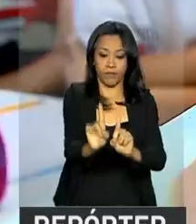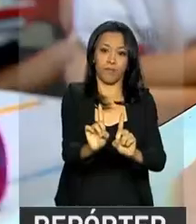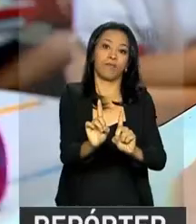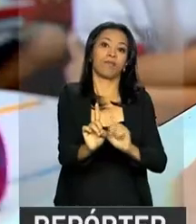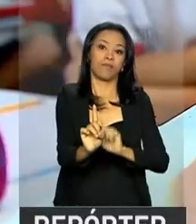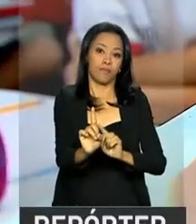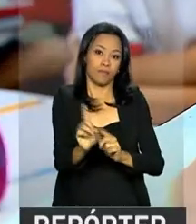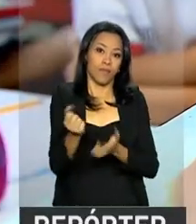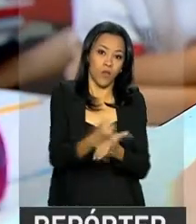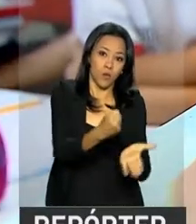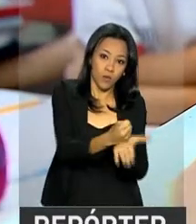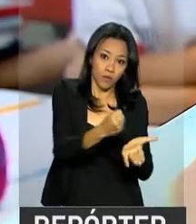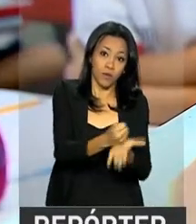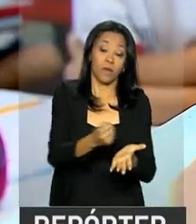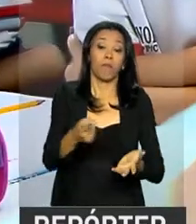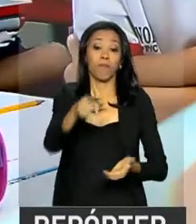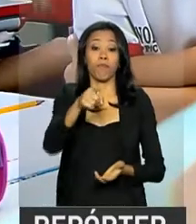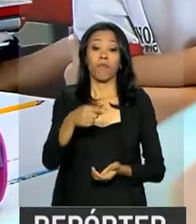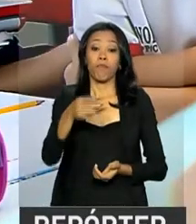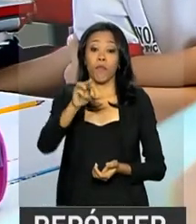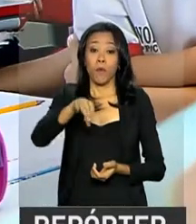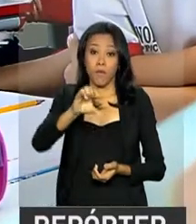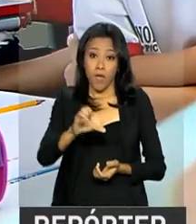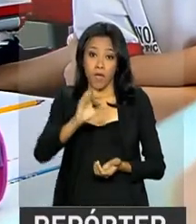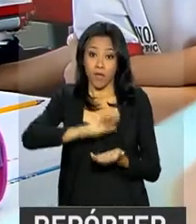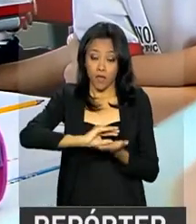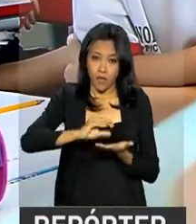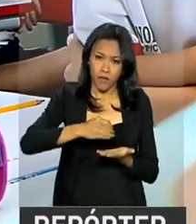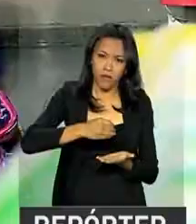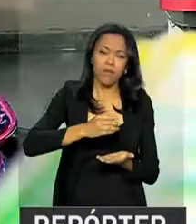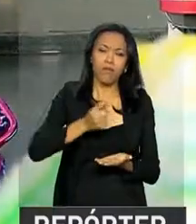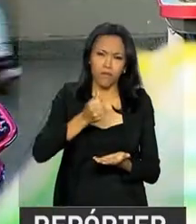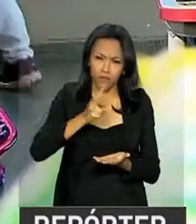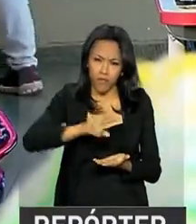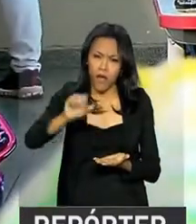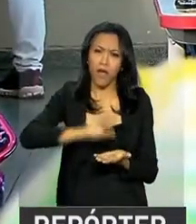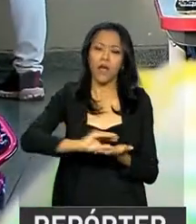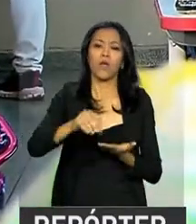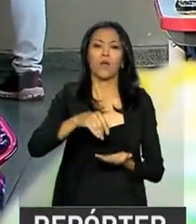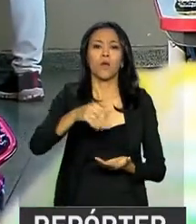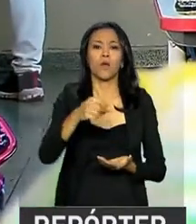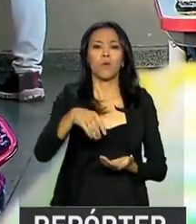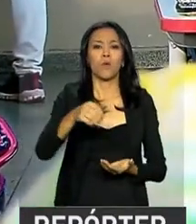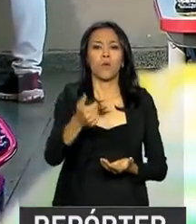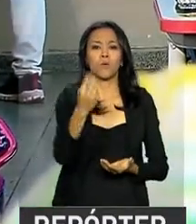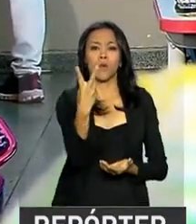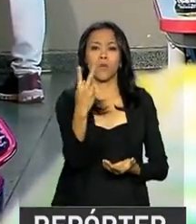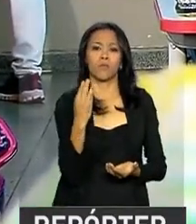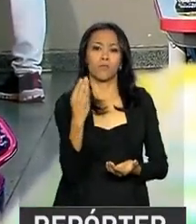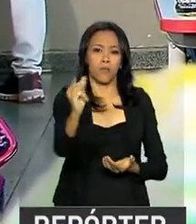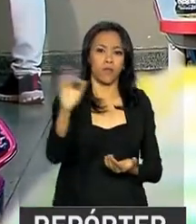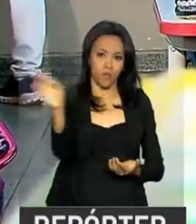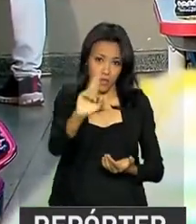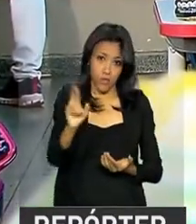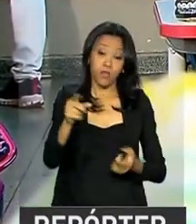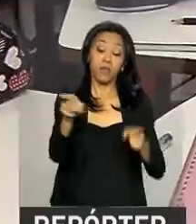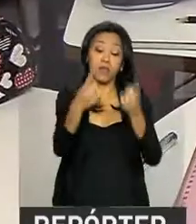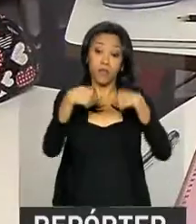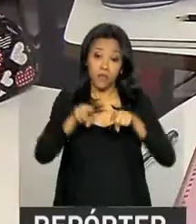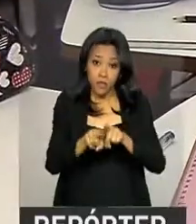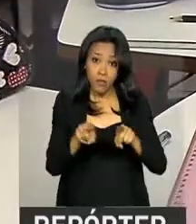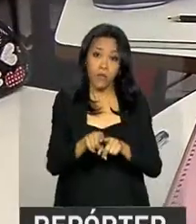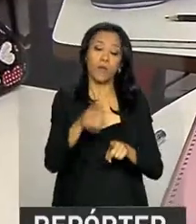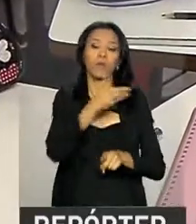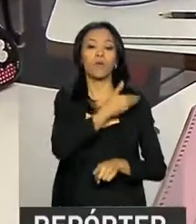o mec vai investir cerca de 2 bilhões de reais na formação de professores o governo também criou o